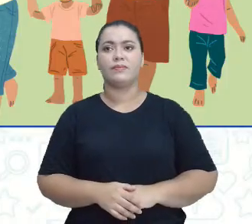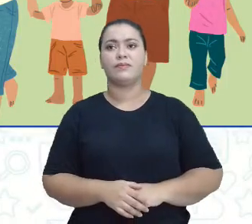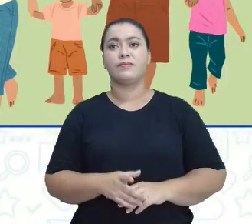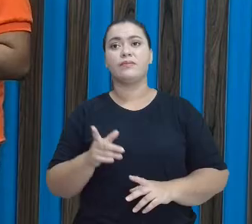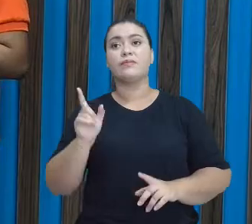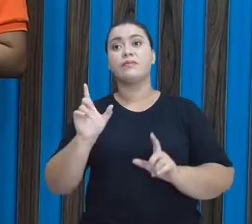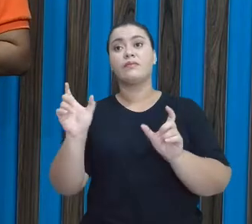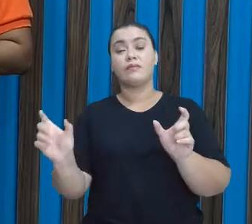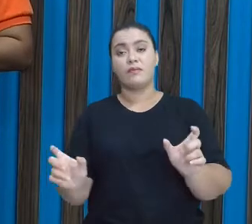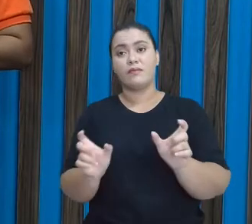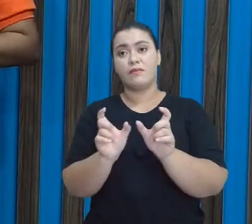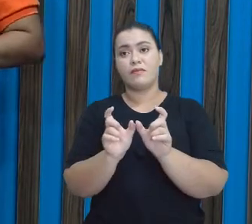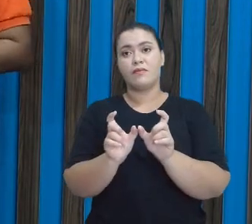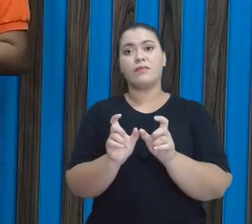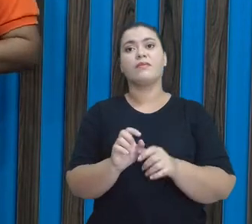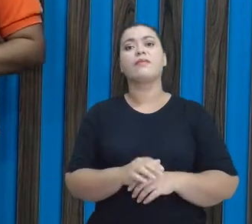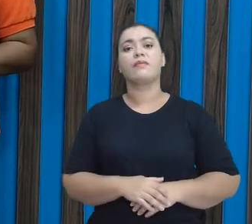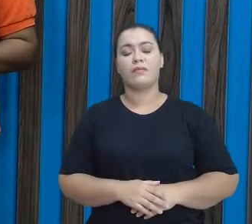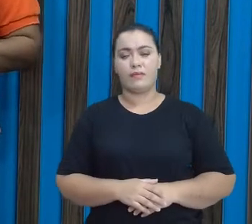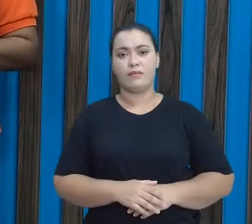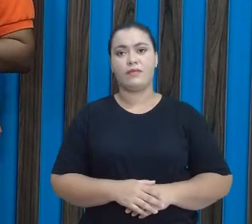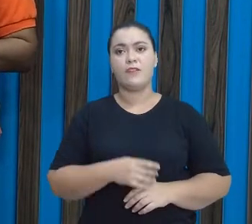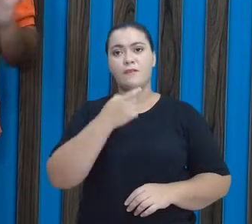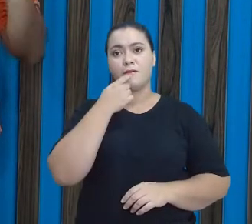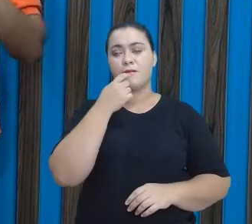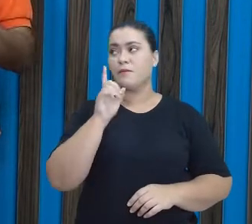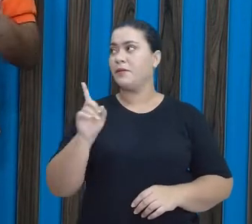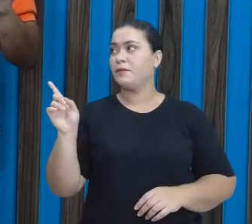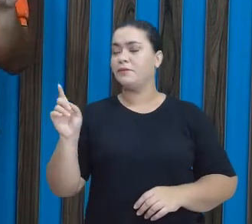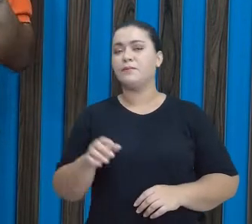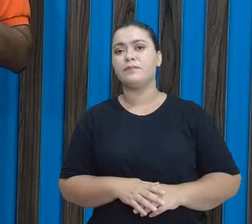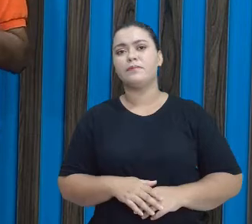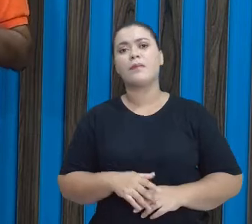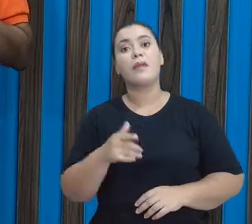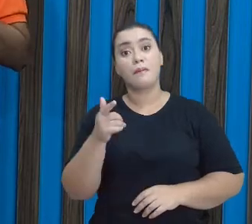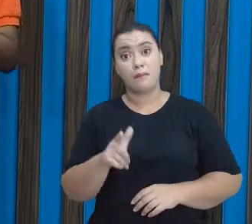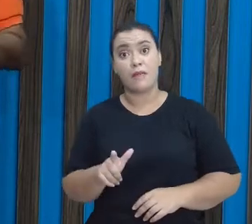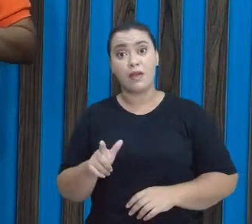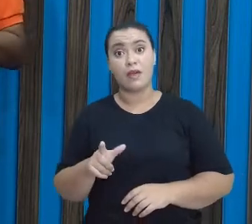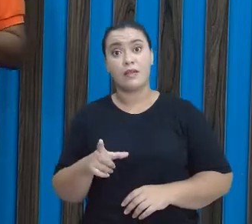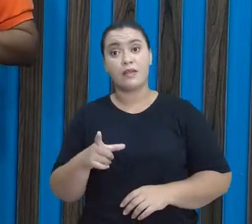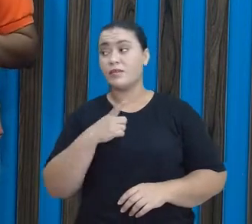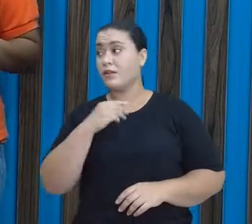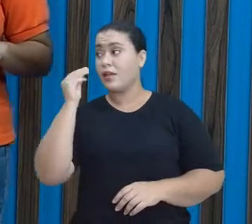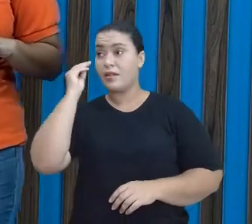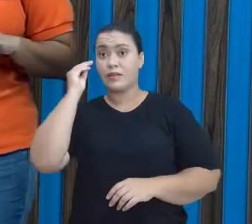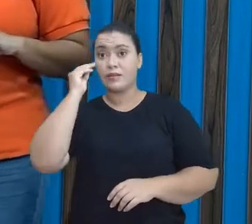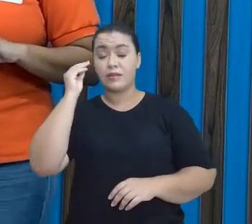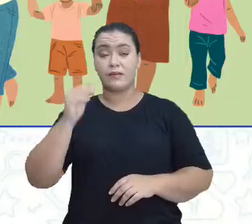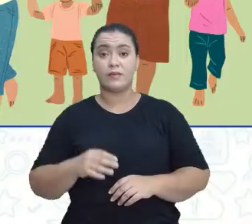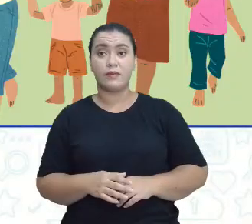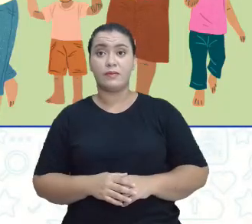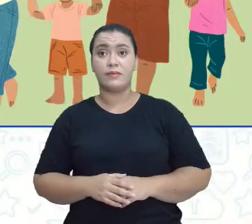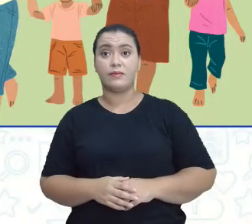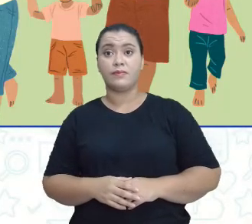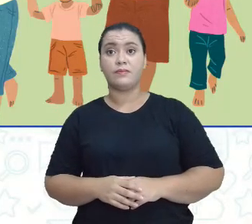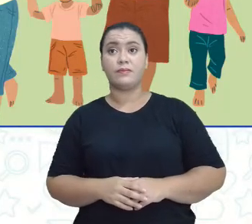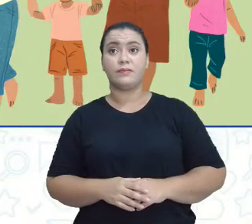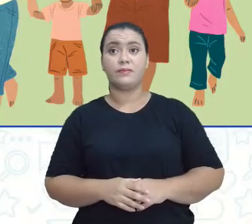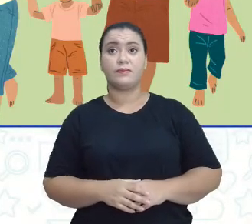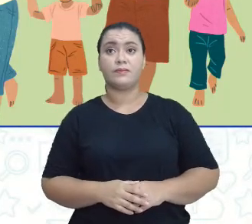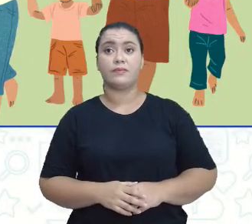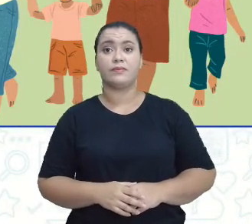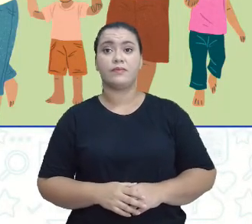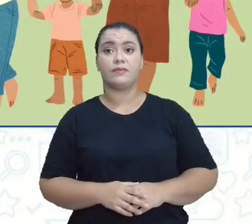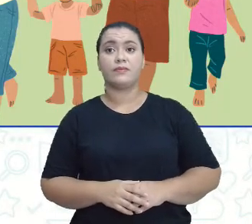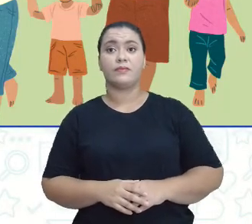E ela aparece aqui, ó, aos nossos pais. Vamos ver mais um exemplo? Ó, aí de novo,